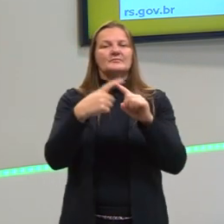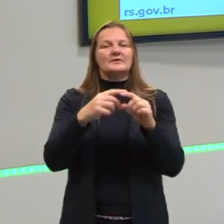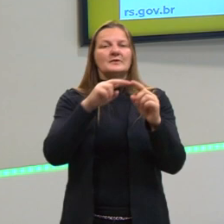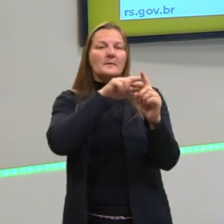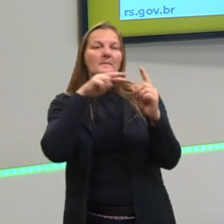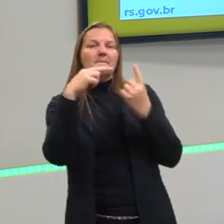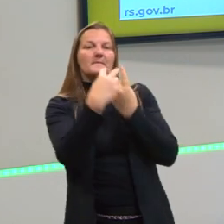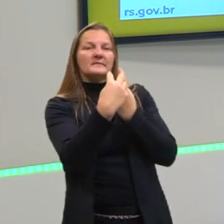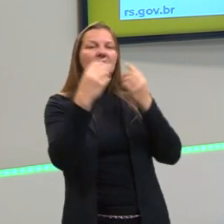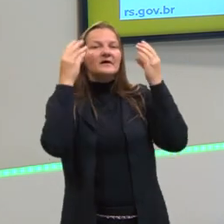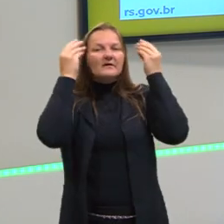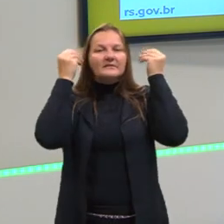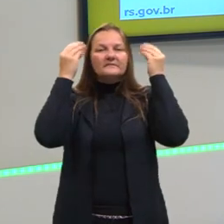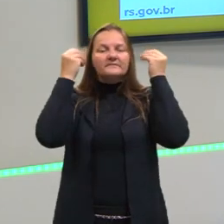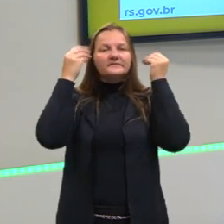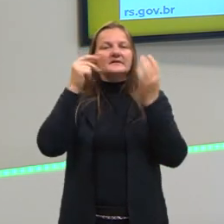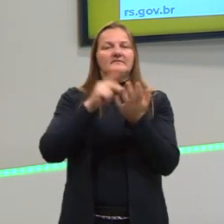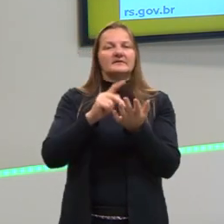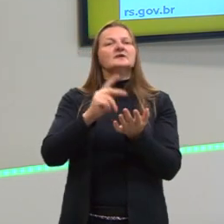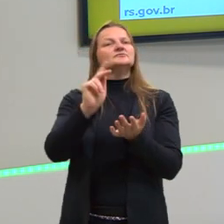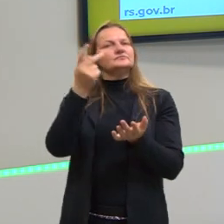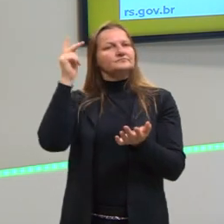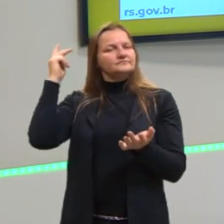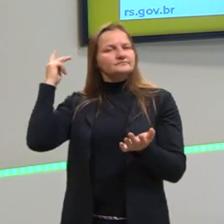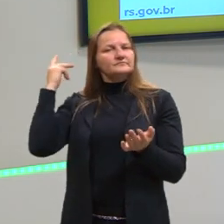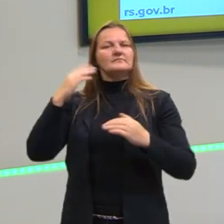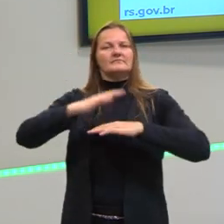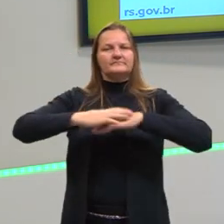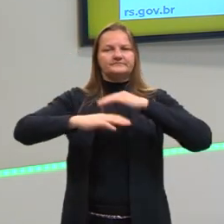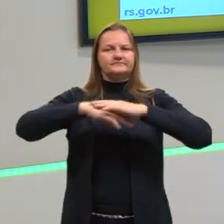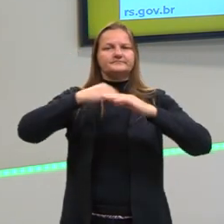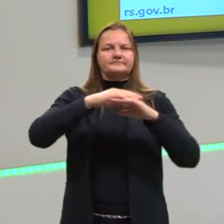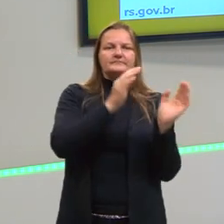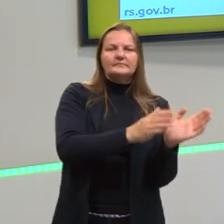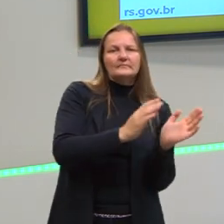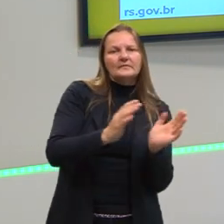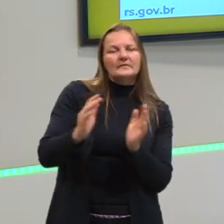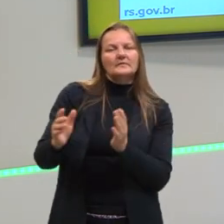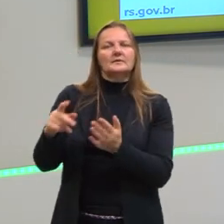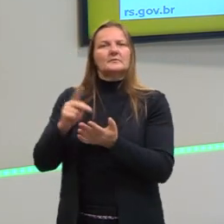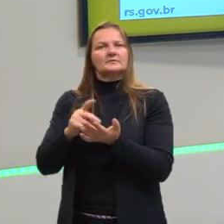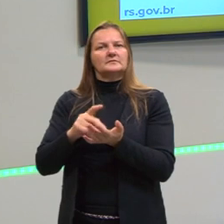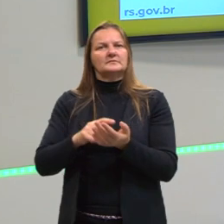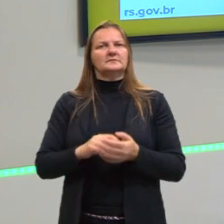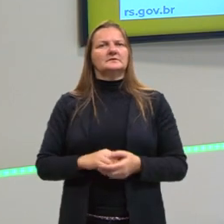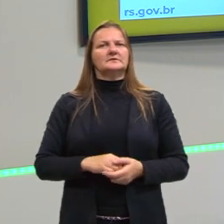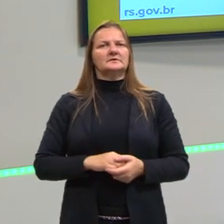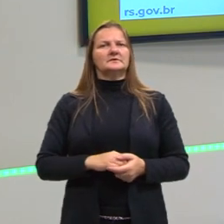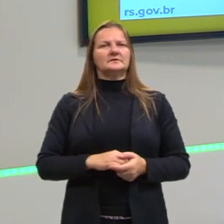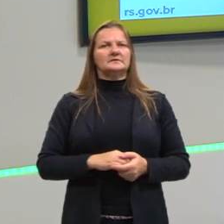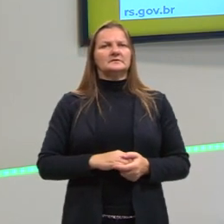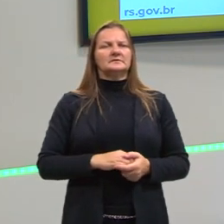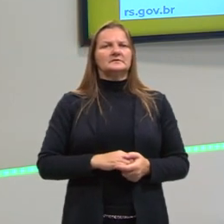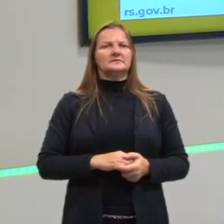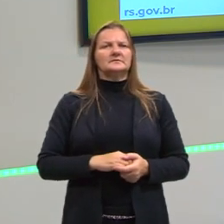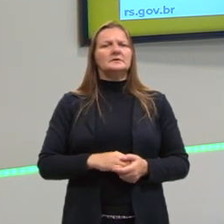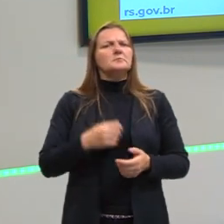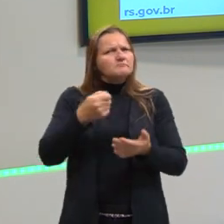no reino as verdades são históricas construídas cada período tem as suas Verdades e a